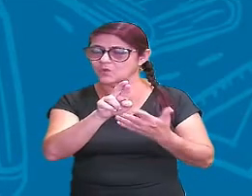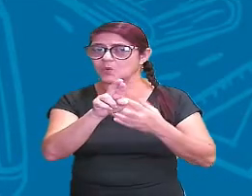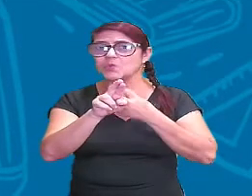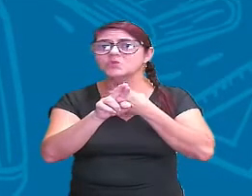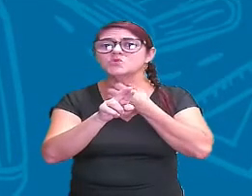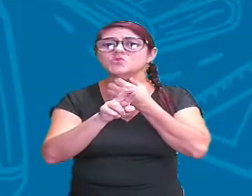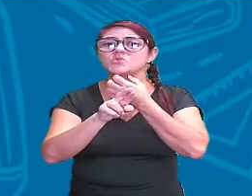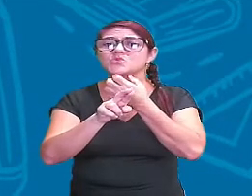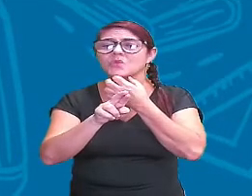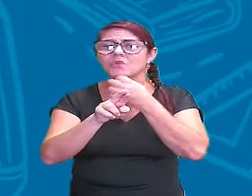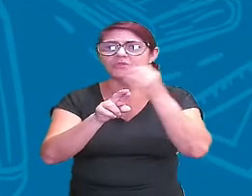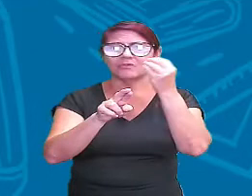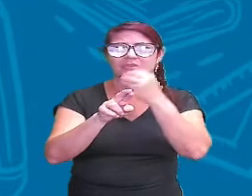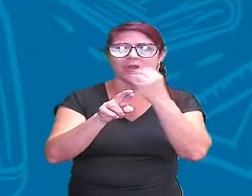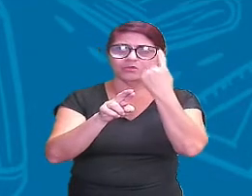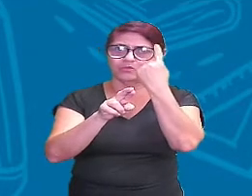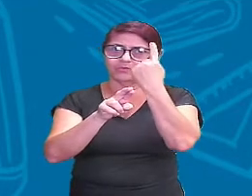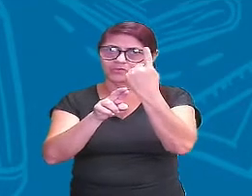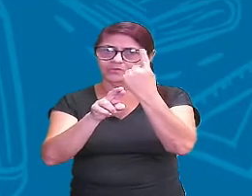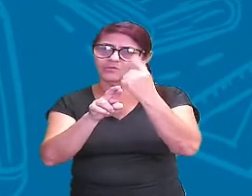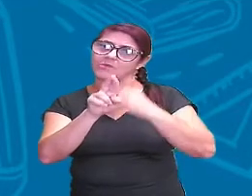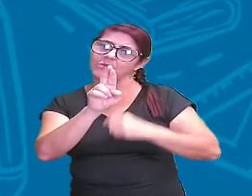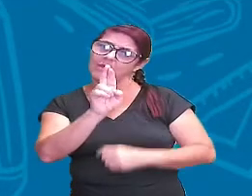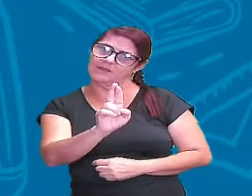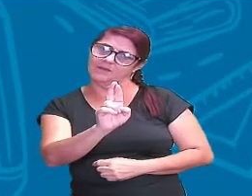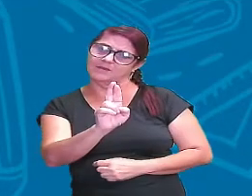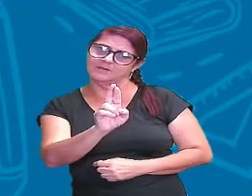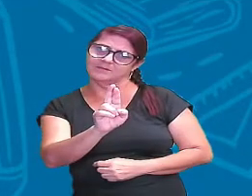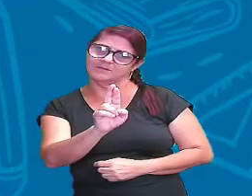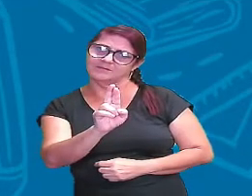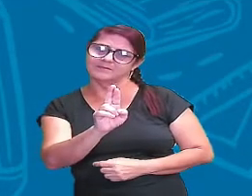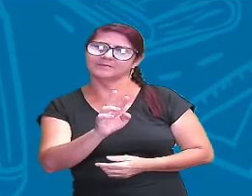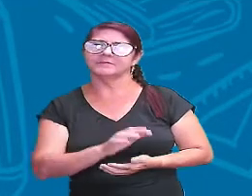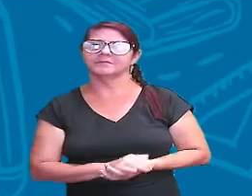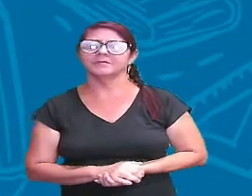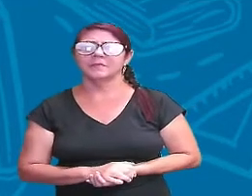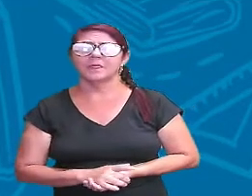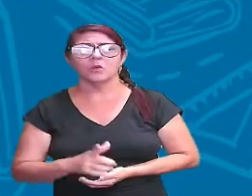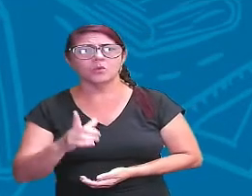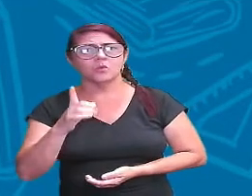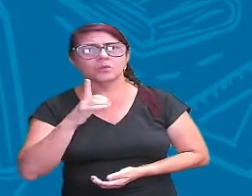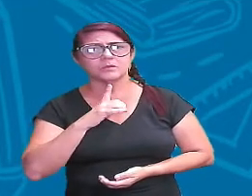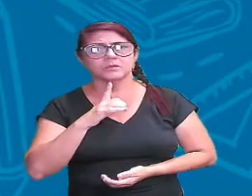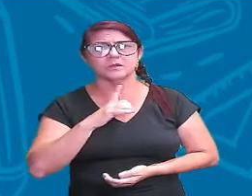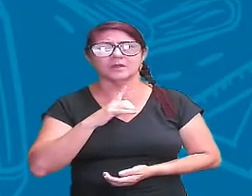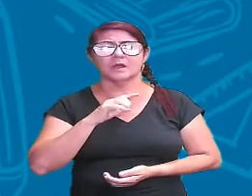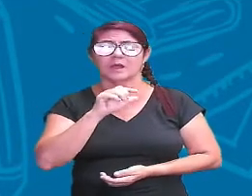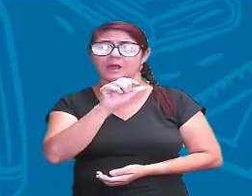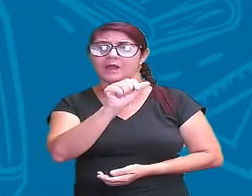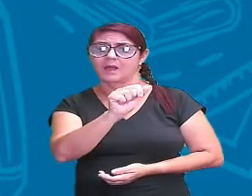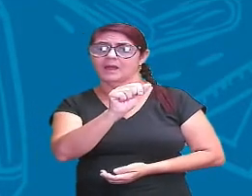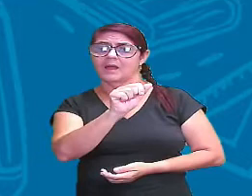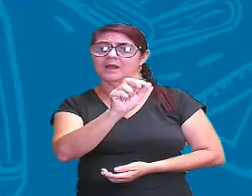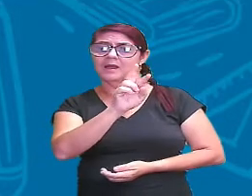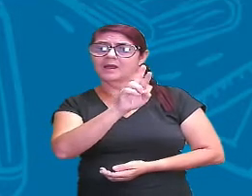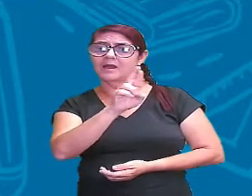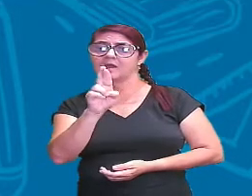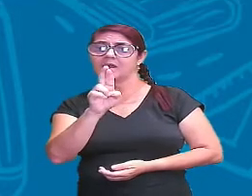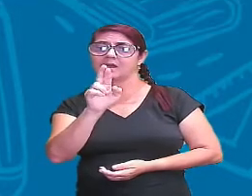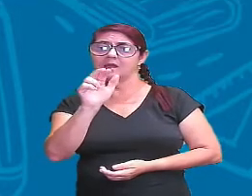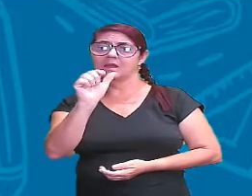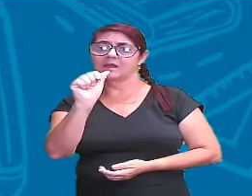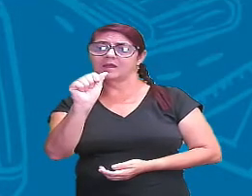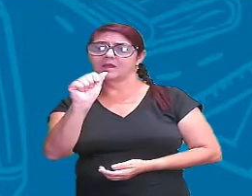fraco. Então, eu coloquei um R apenas, né? Quando eu falei a palavra arranha,